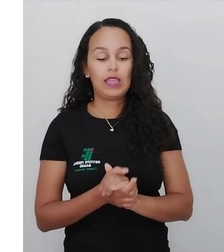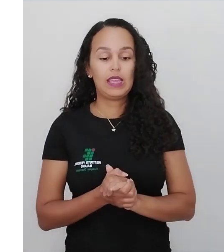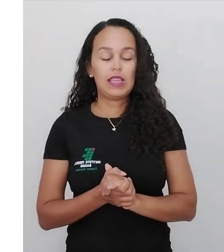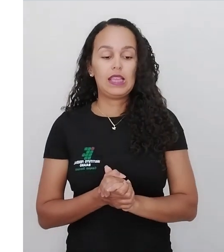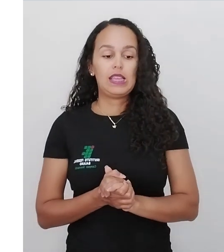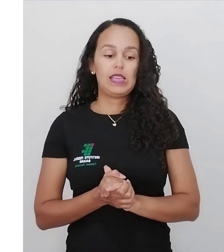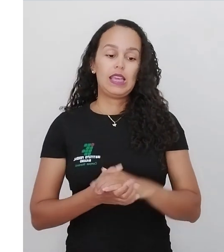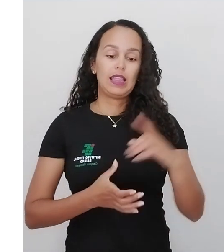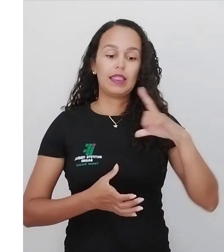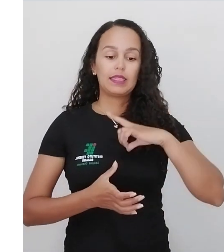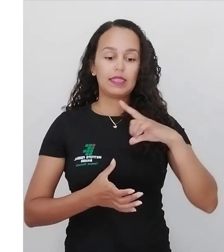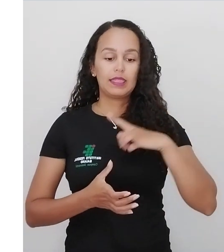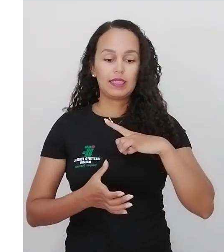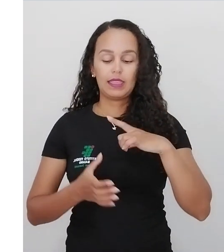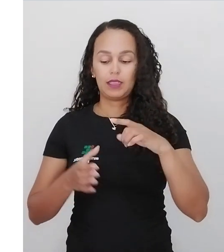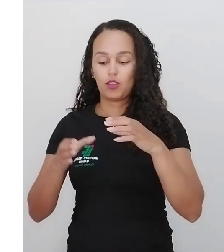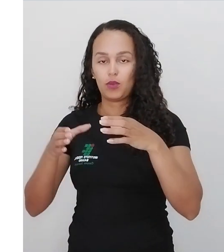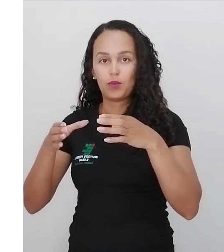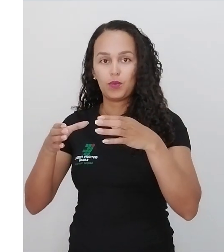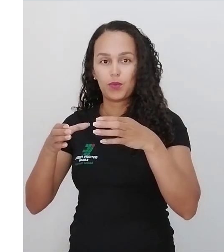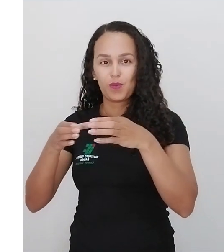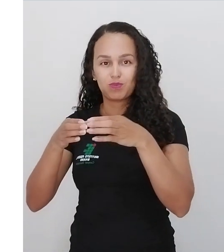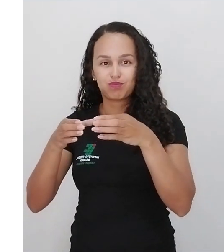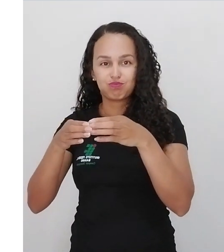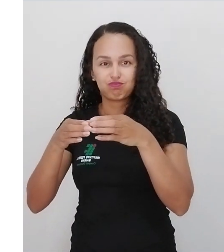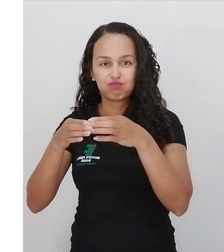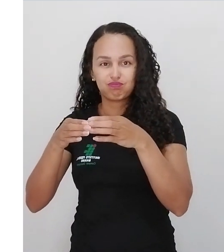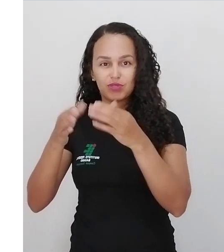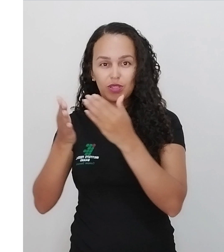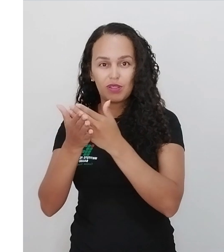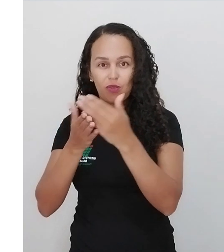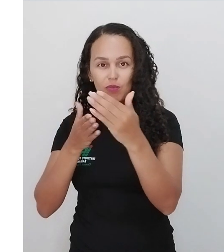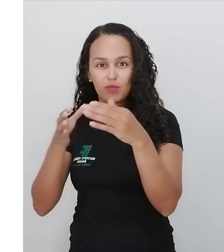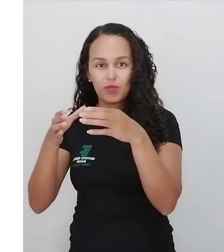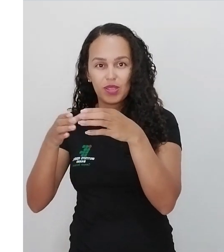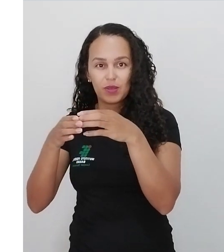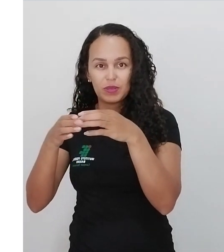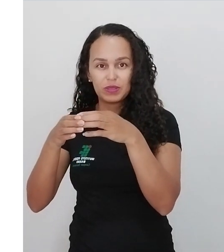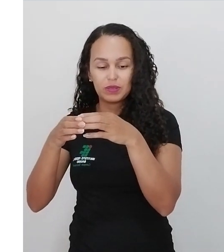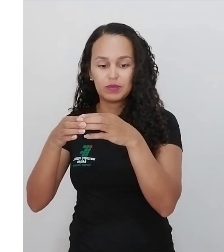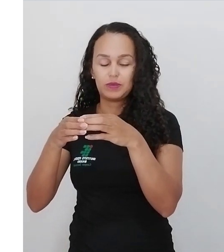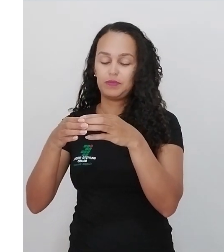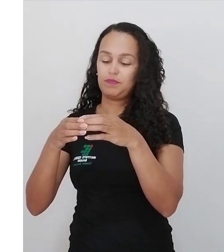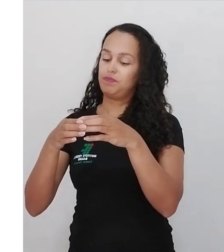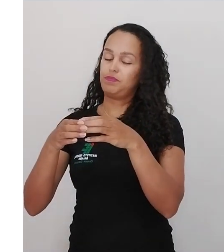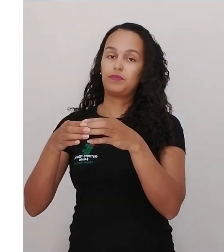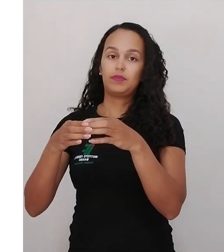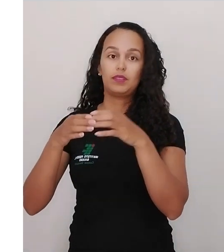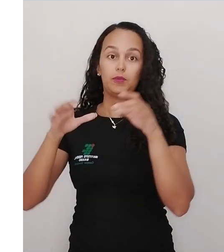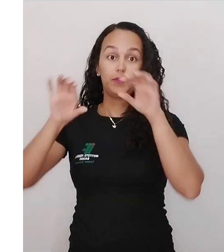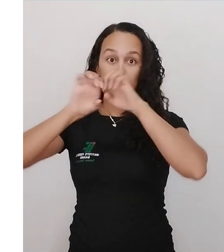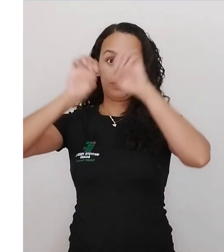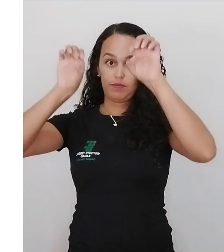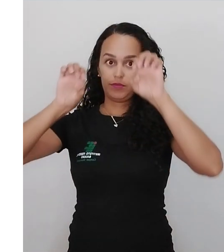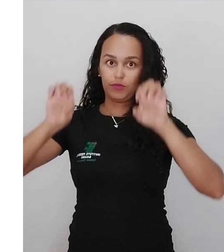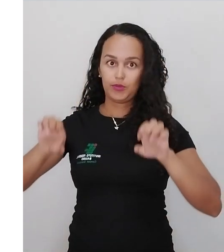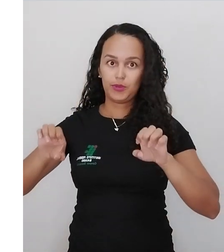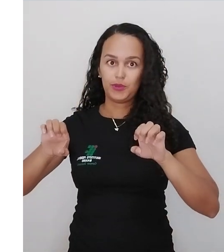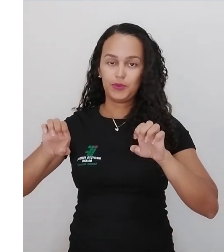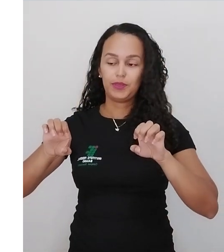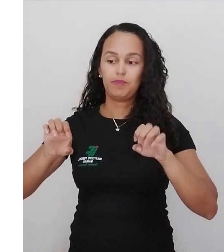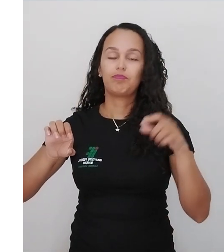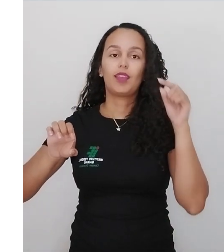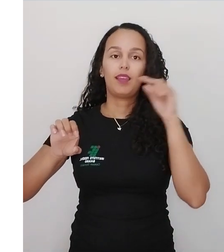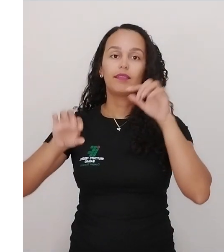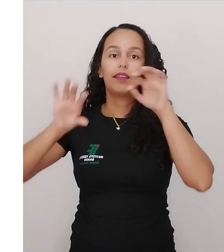a construção de uma estrutura onde era possível realizar a fervura de água para a formação do vapor de